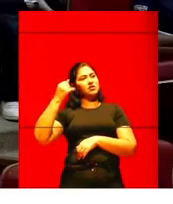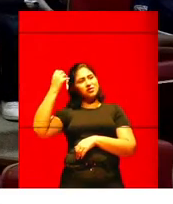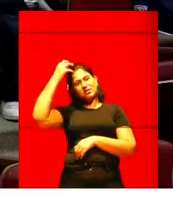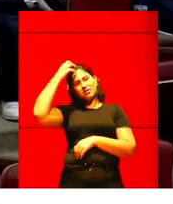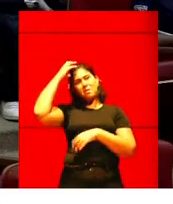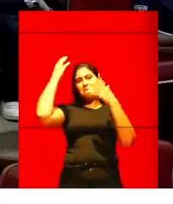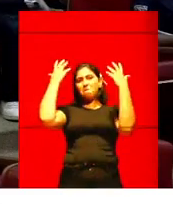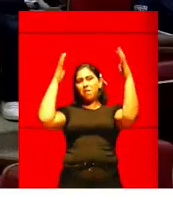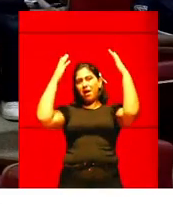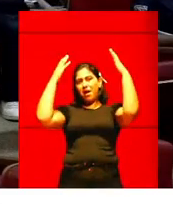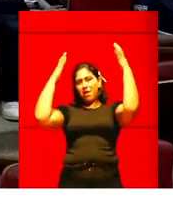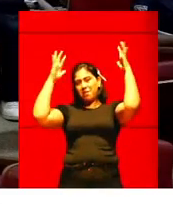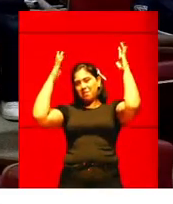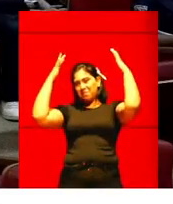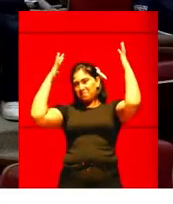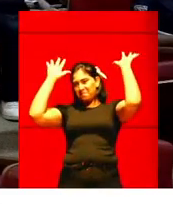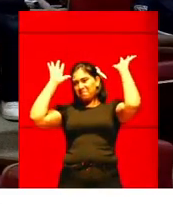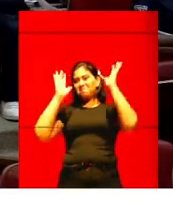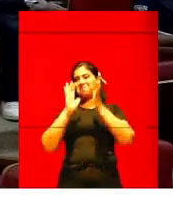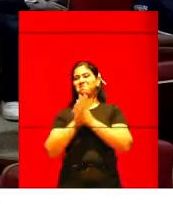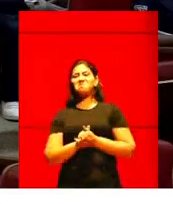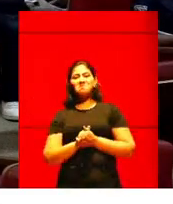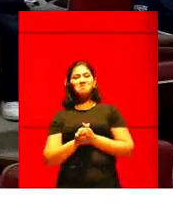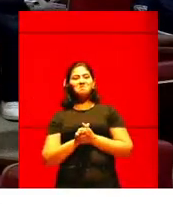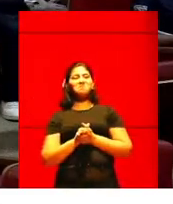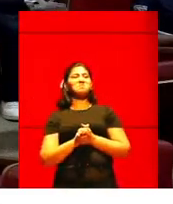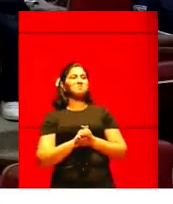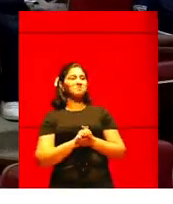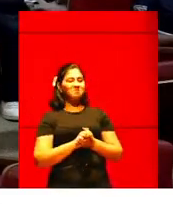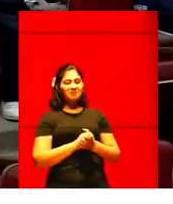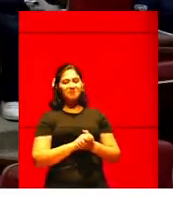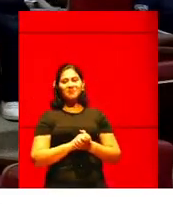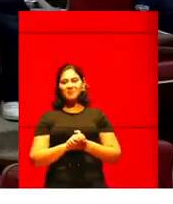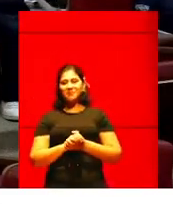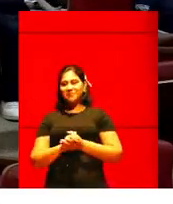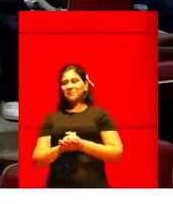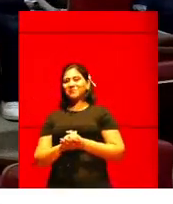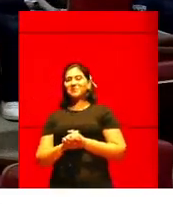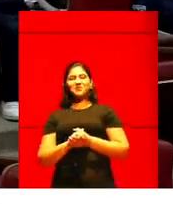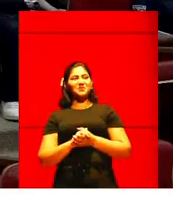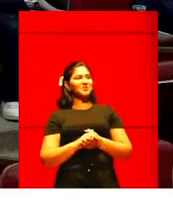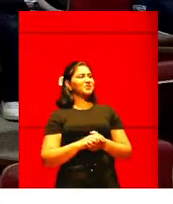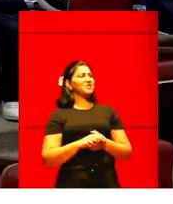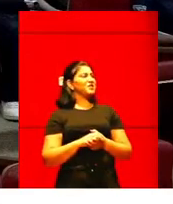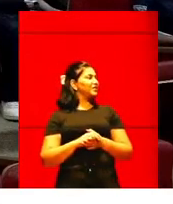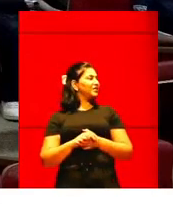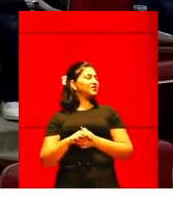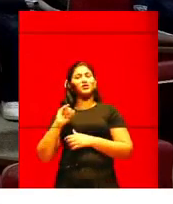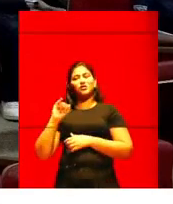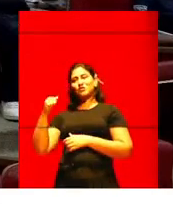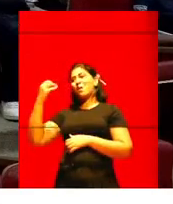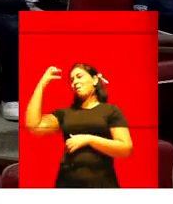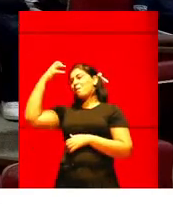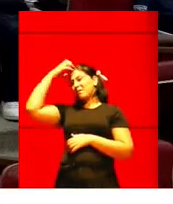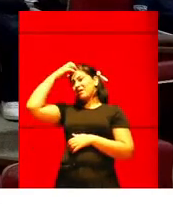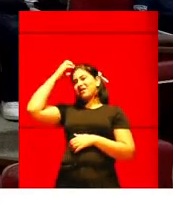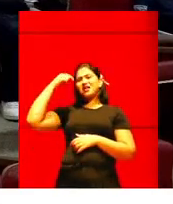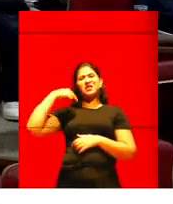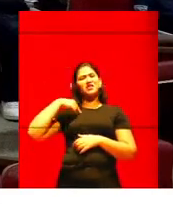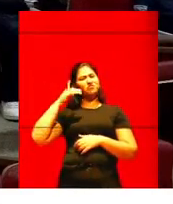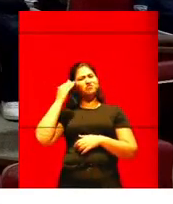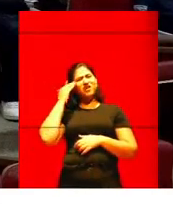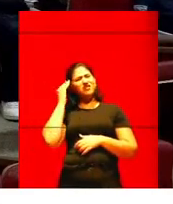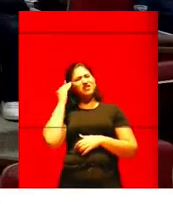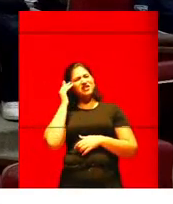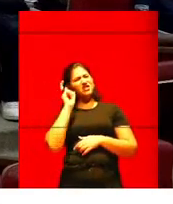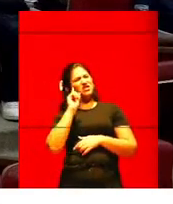Bate palma pra eles. Eu não entendi o nome da escola. Aí o João Bento. Aí o João, eu entendi, gente, eu entendi